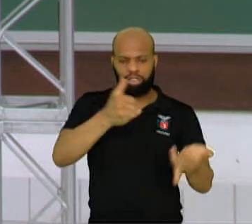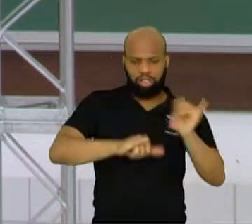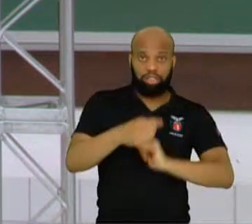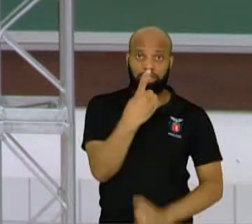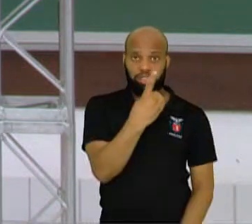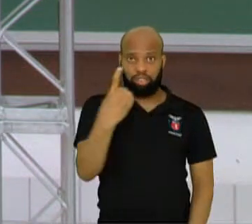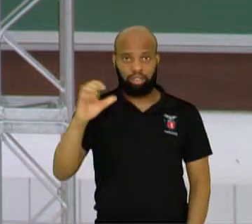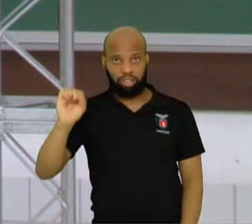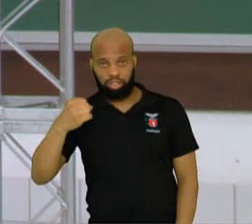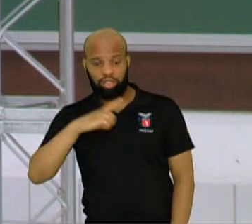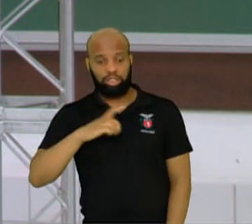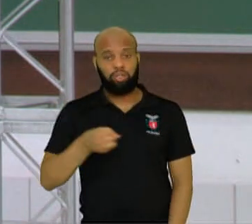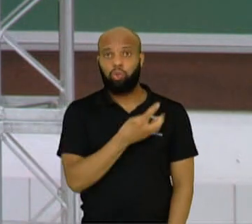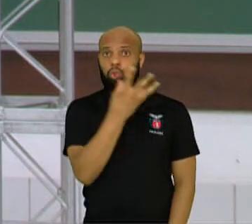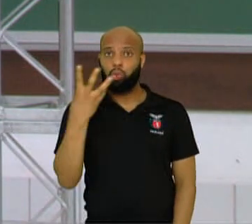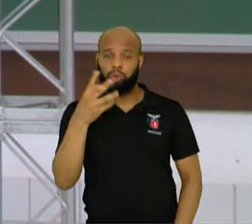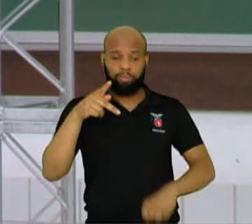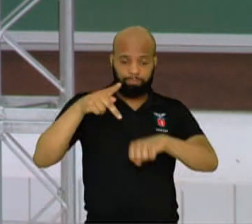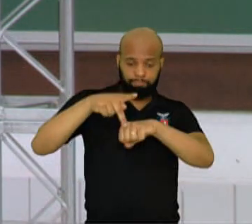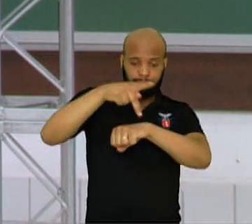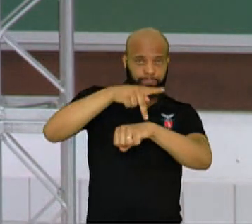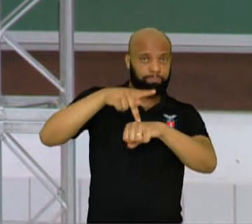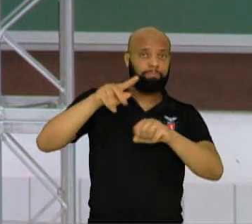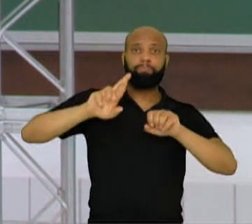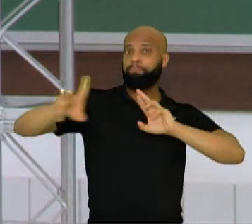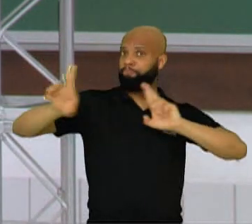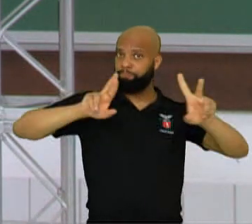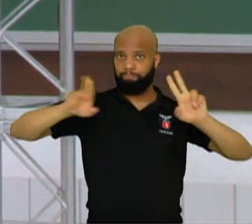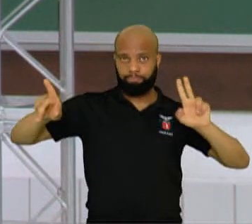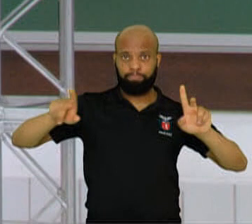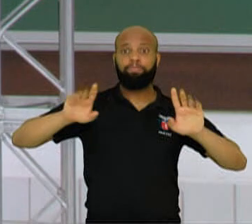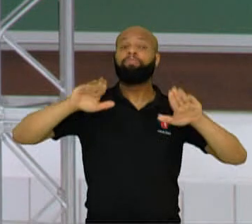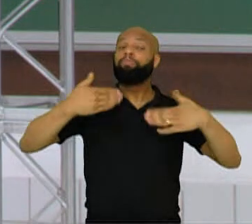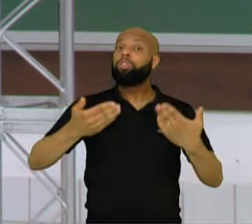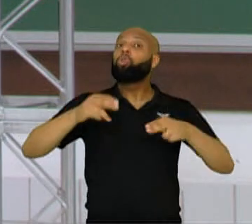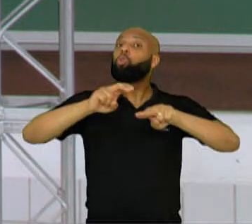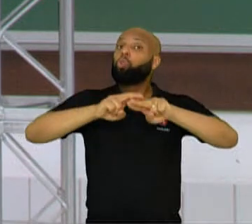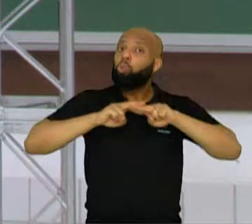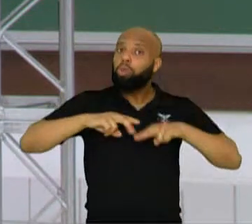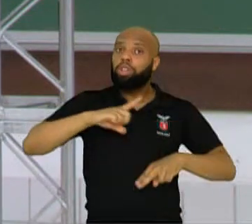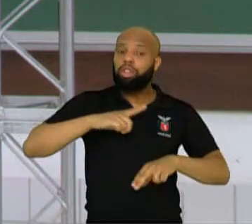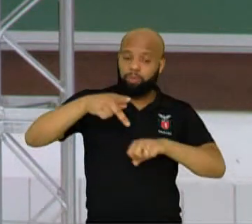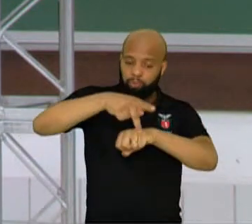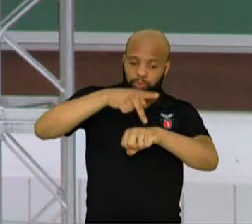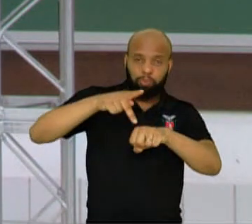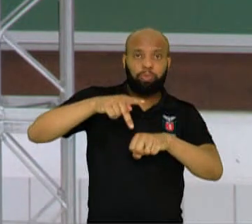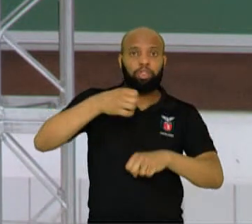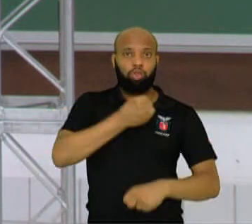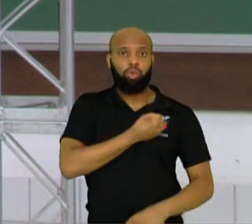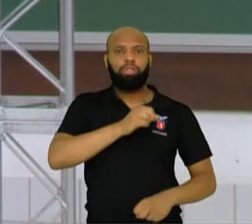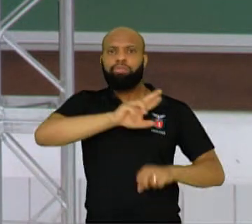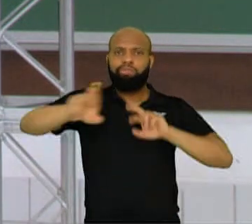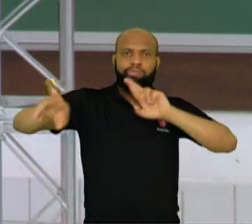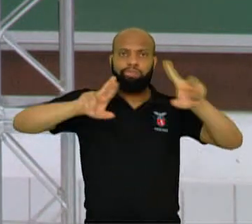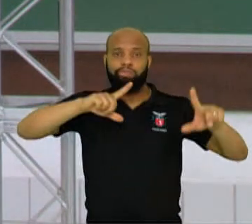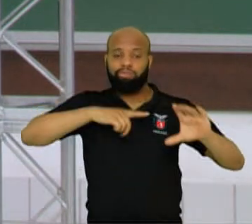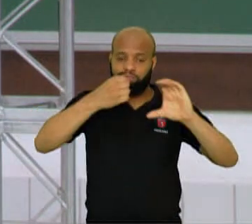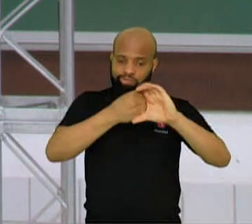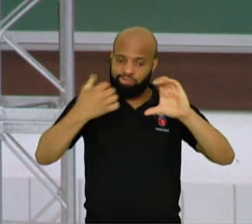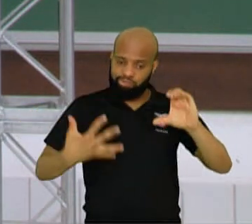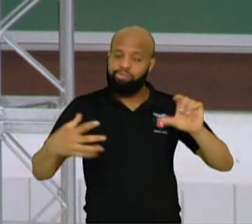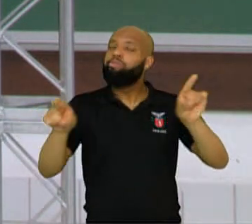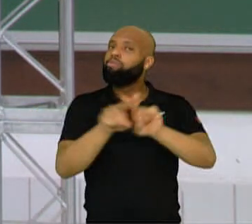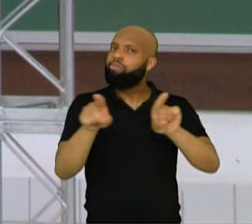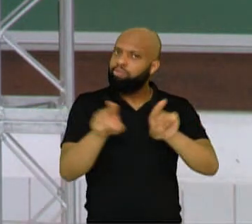118, eles vão ter quantidades de prótons diferentes. Graças a essa quantidade de prótons diferentes, eles vão ter